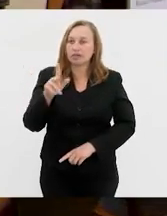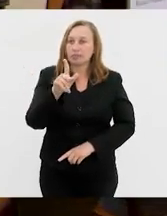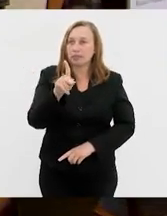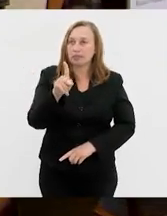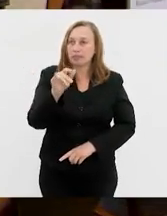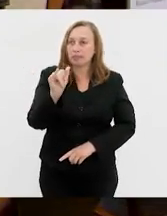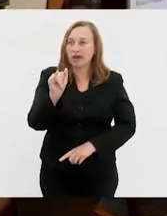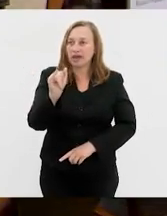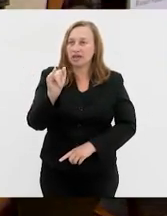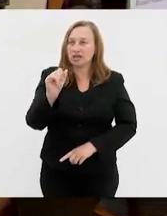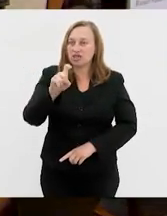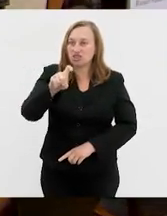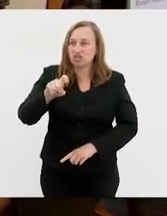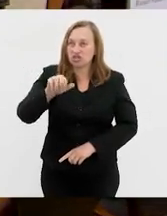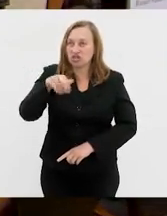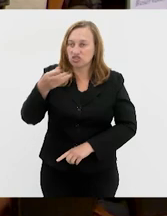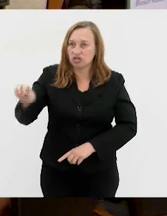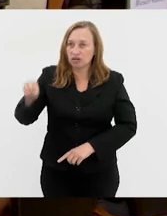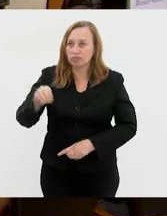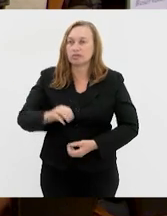passar?